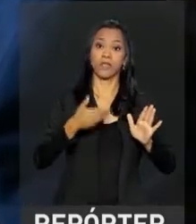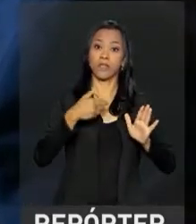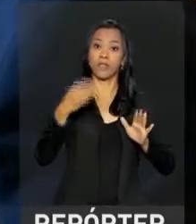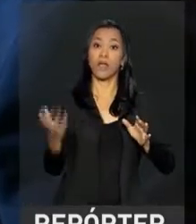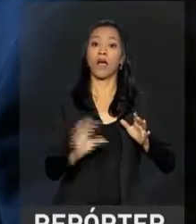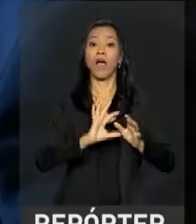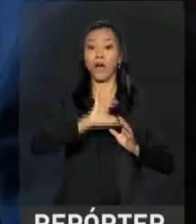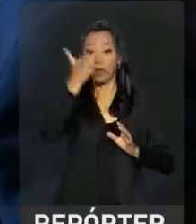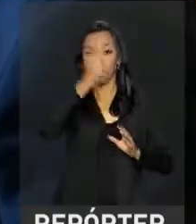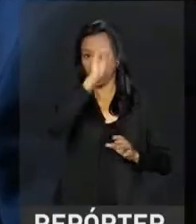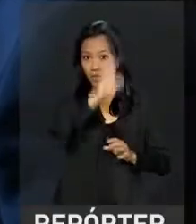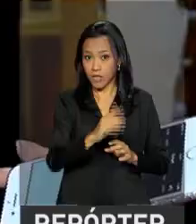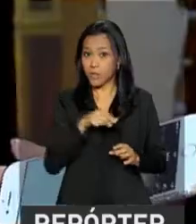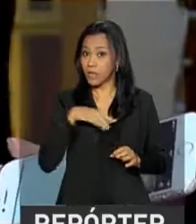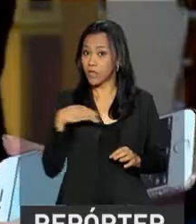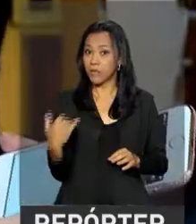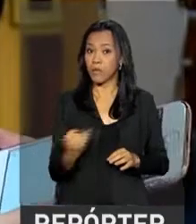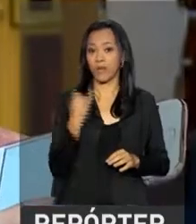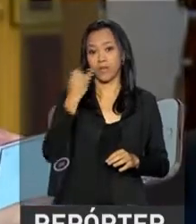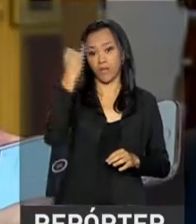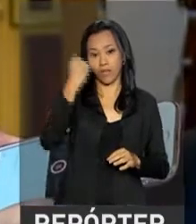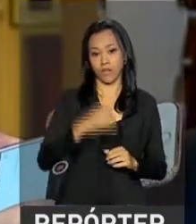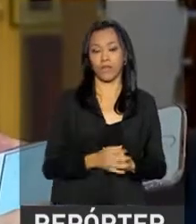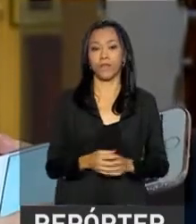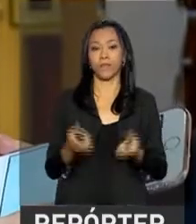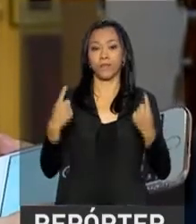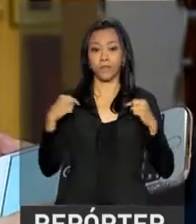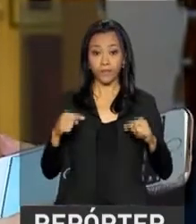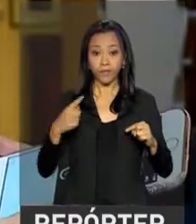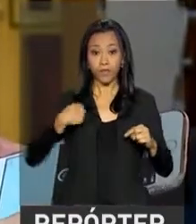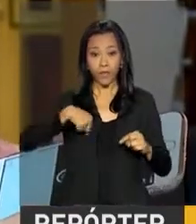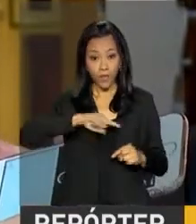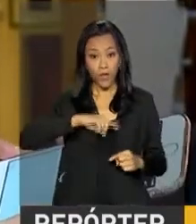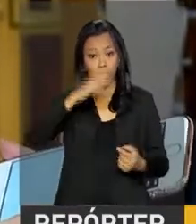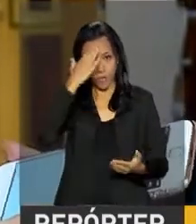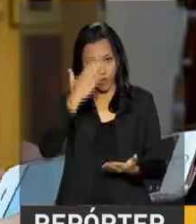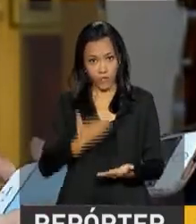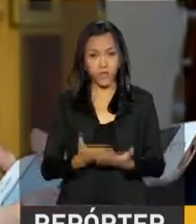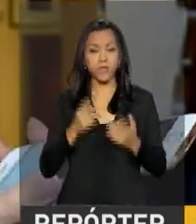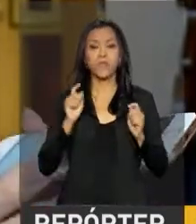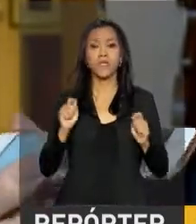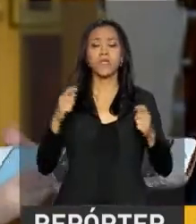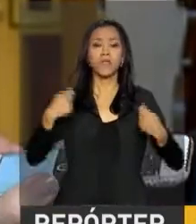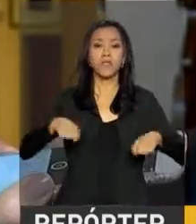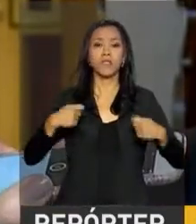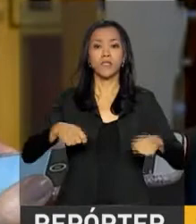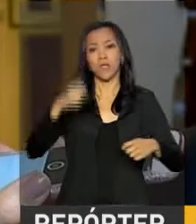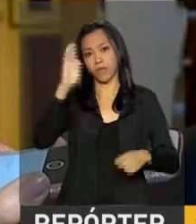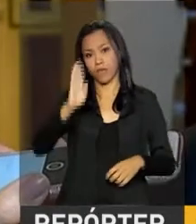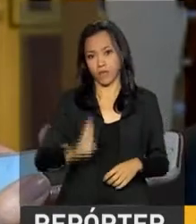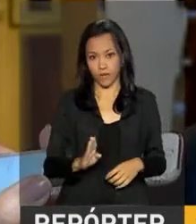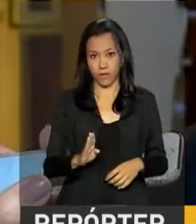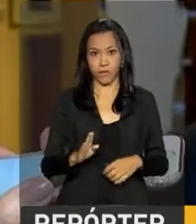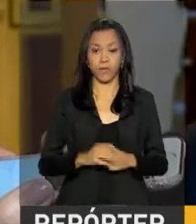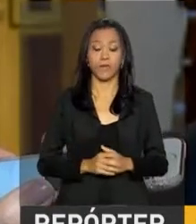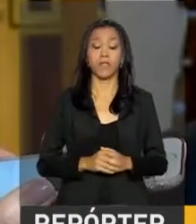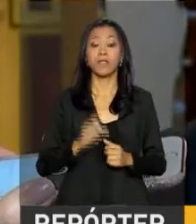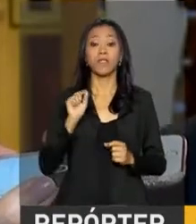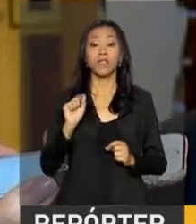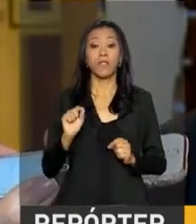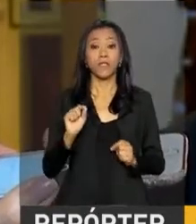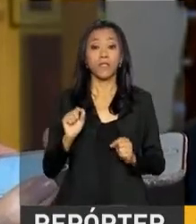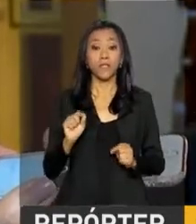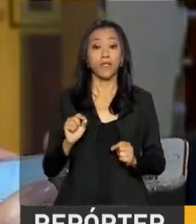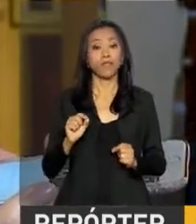para a modernização do país. Estamos confiantes na capacidade do Brasil como país, de ultrapassar